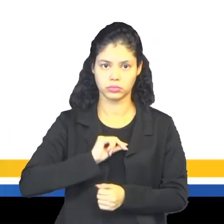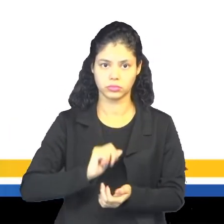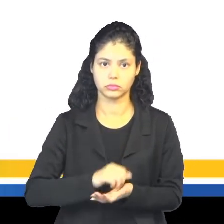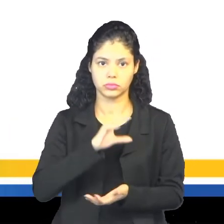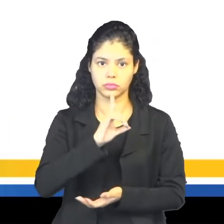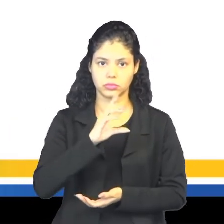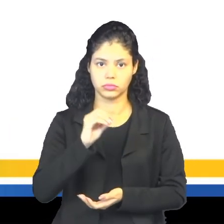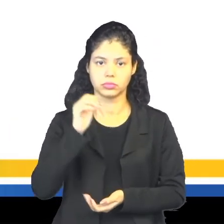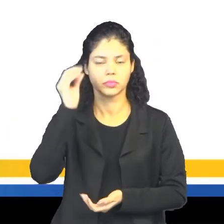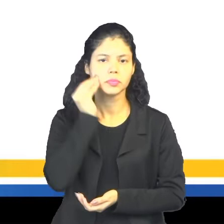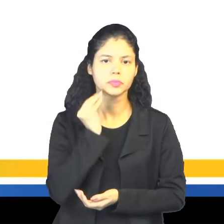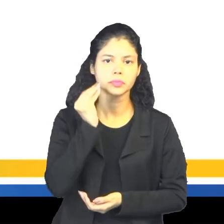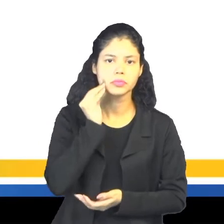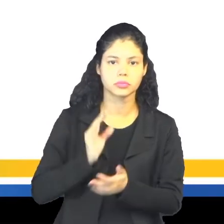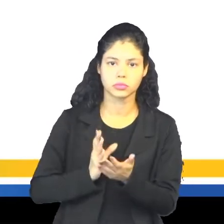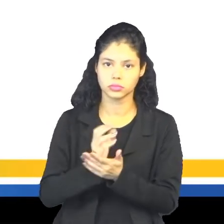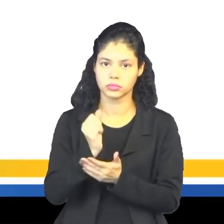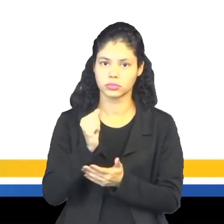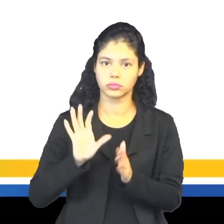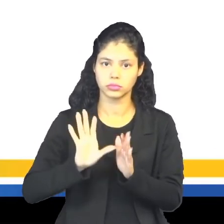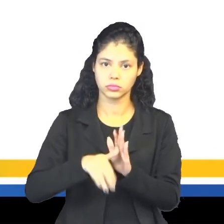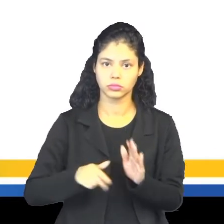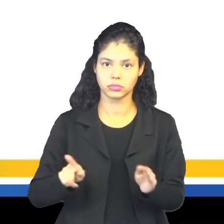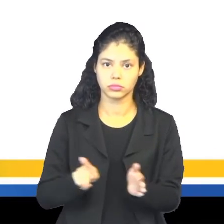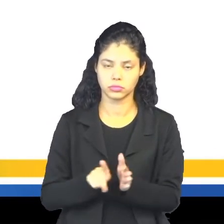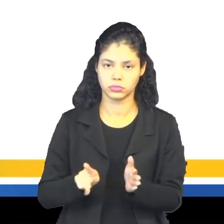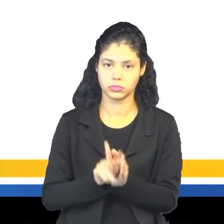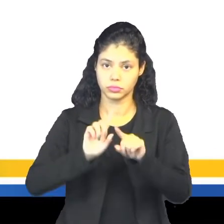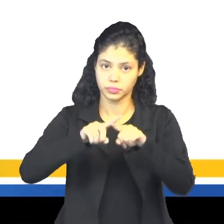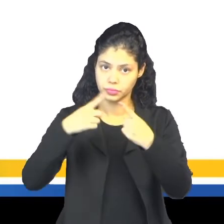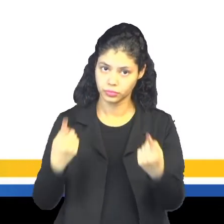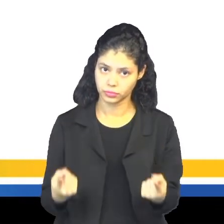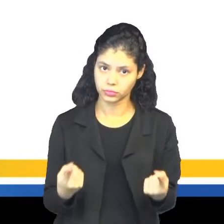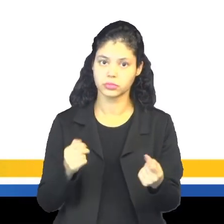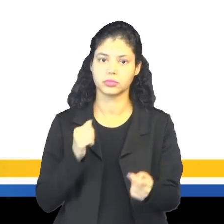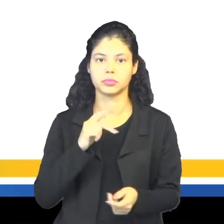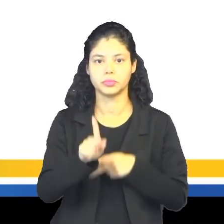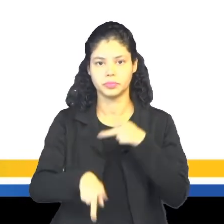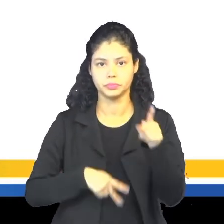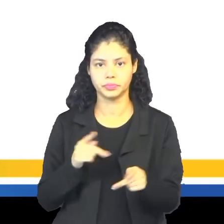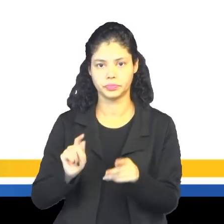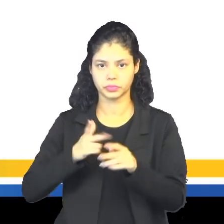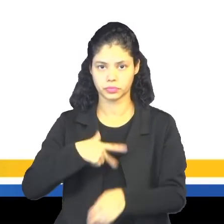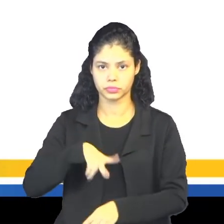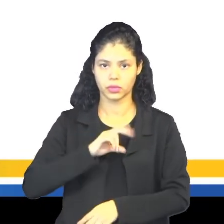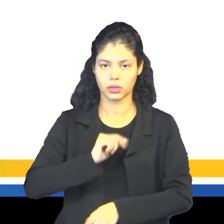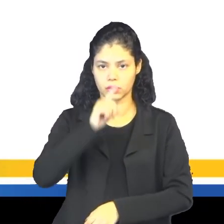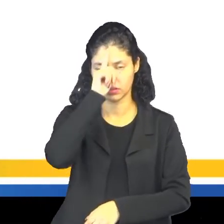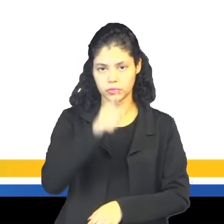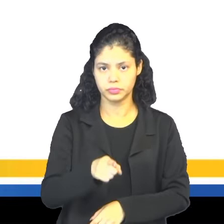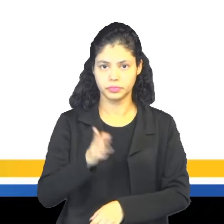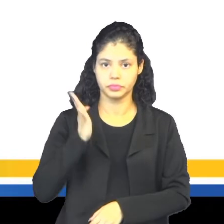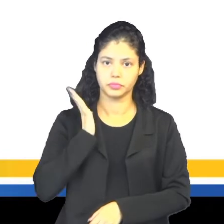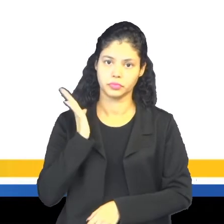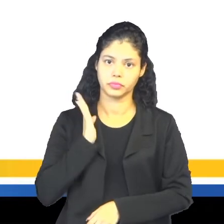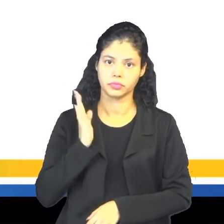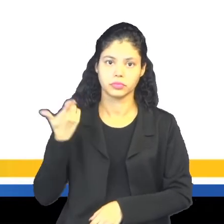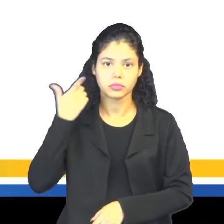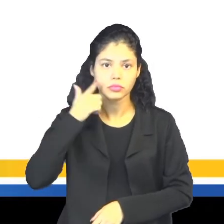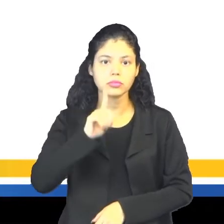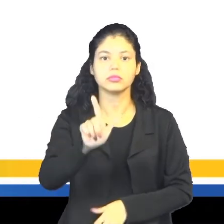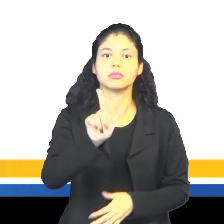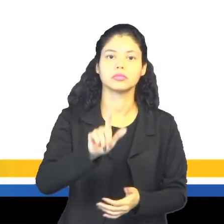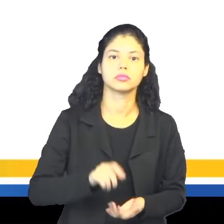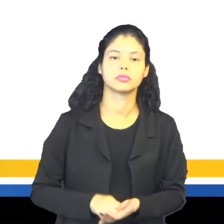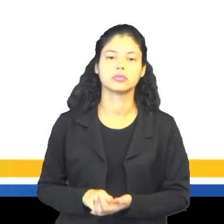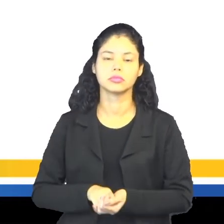Castela, tenta usurpar o trono de Portugal. Mas, né, o povo português, aí liderado pela burguesia, vence os